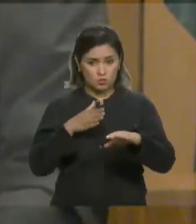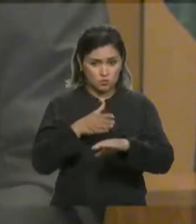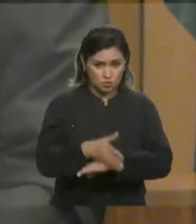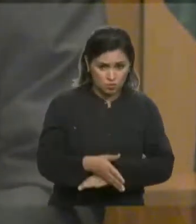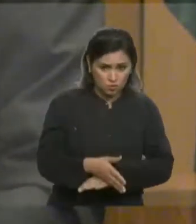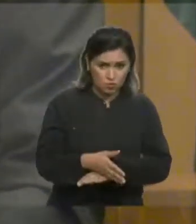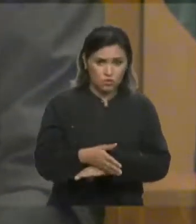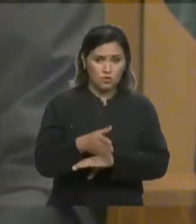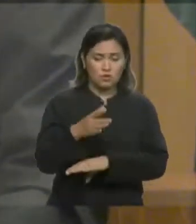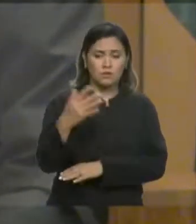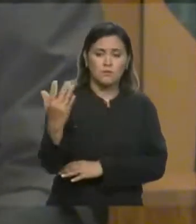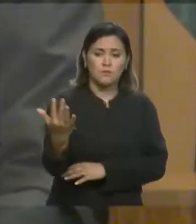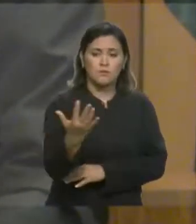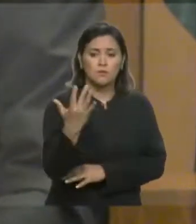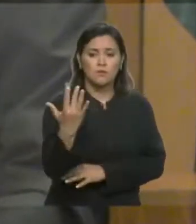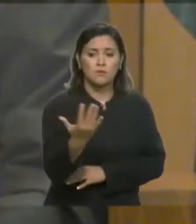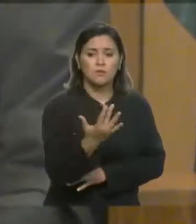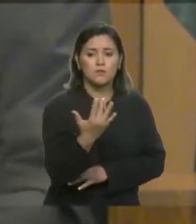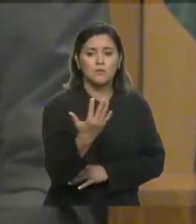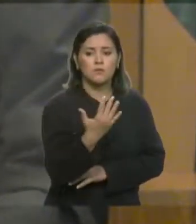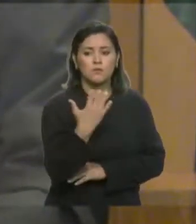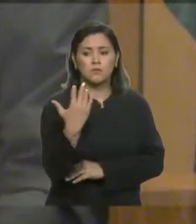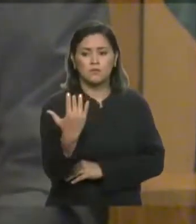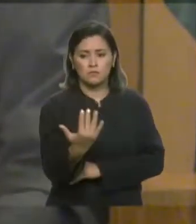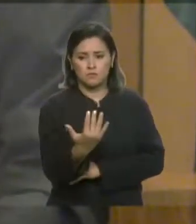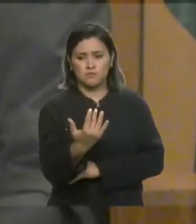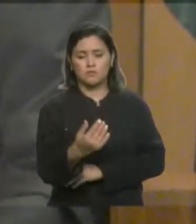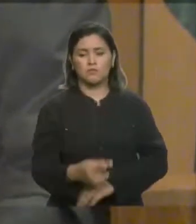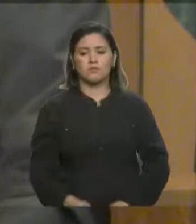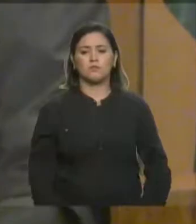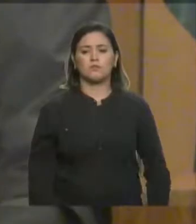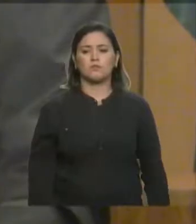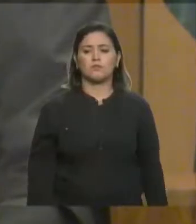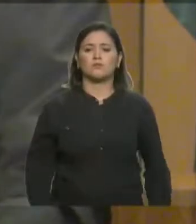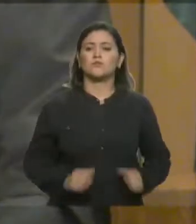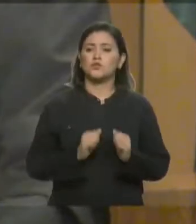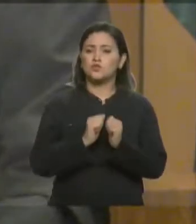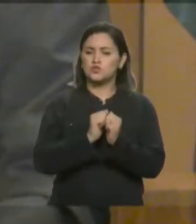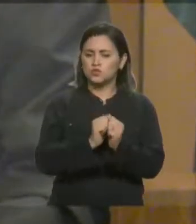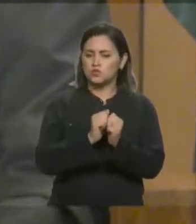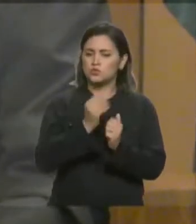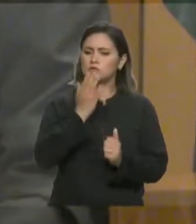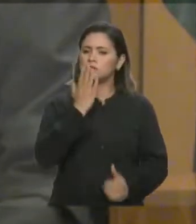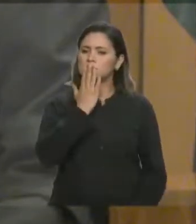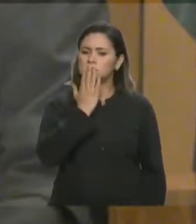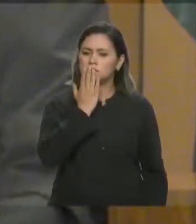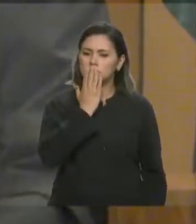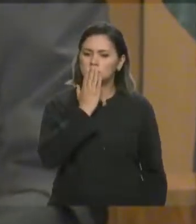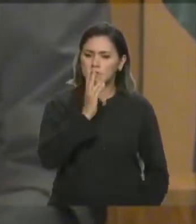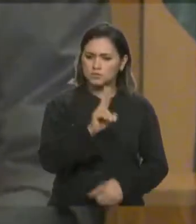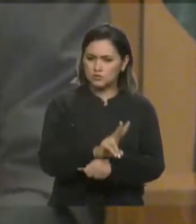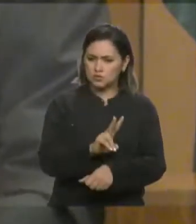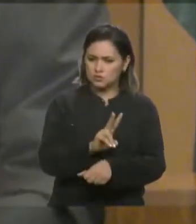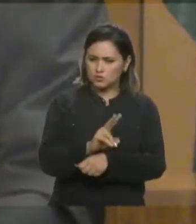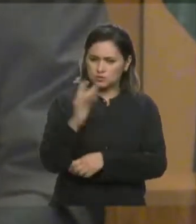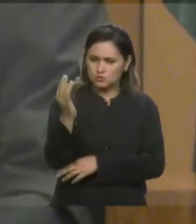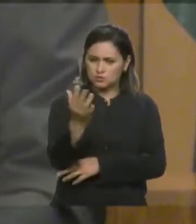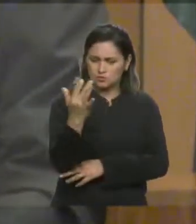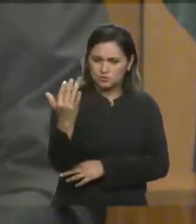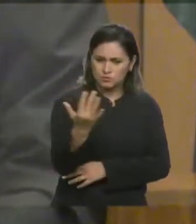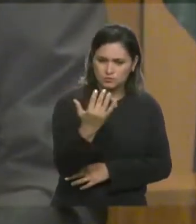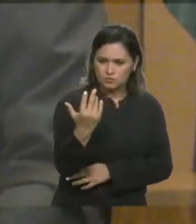Amazônia, acompanhando os índios guardiões da floresta, em